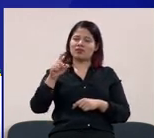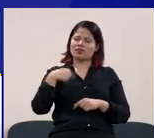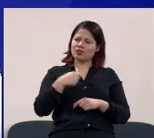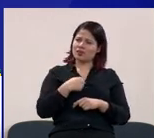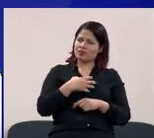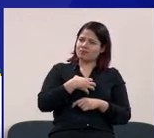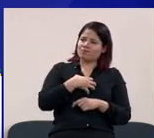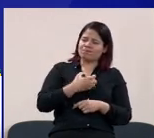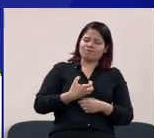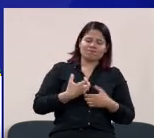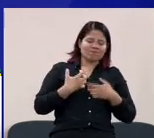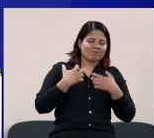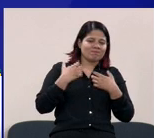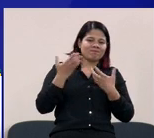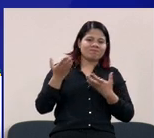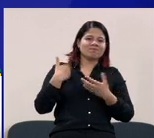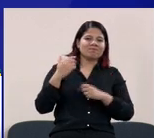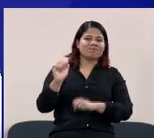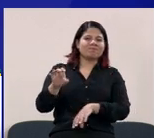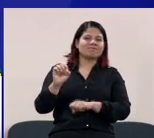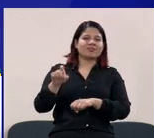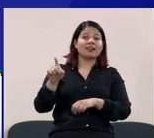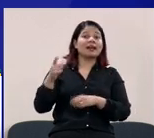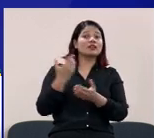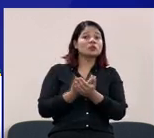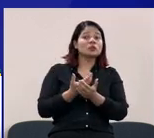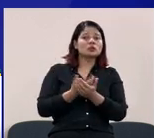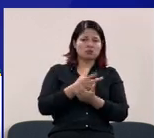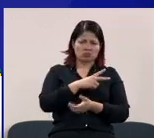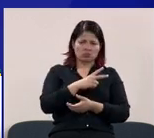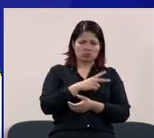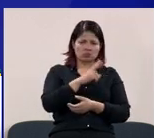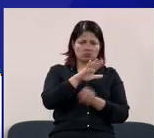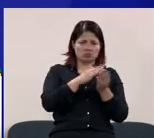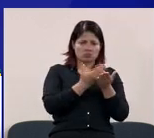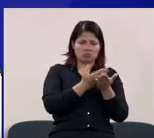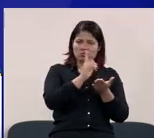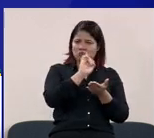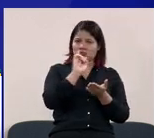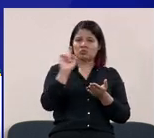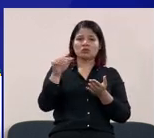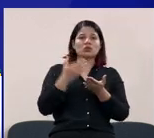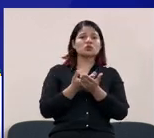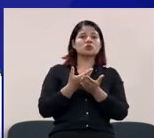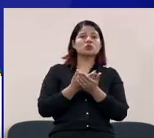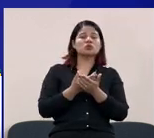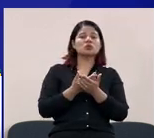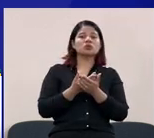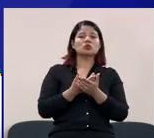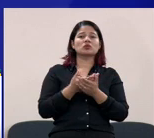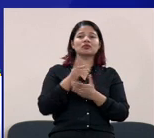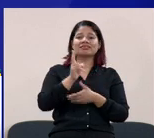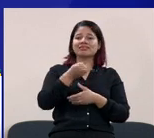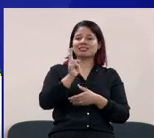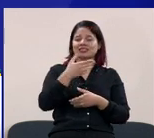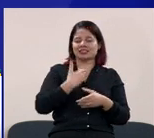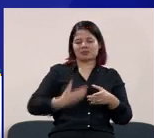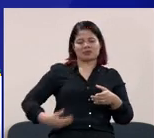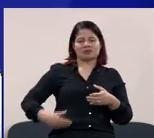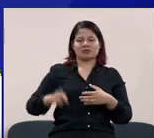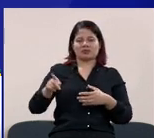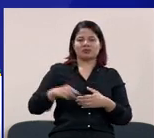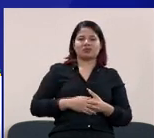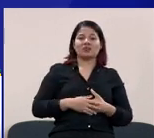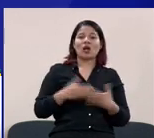estudou sempre na escola pública. Terminou o ensino médio lá na Raimunda Virgulino e hoje é defensor